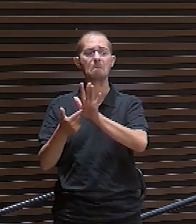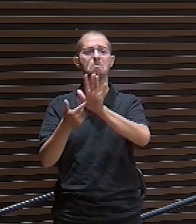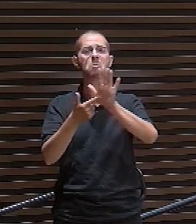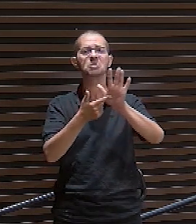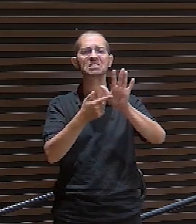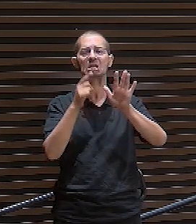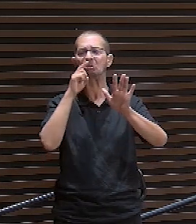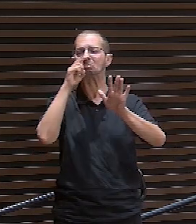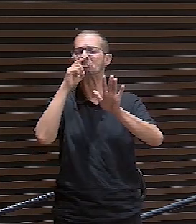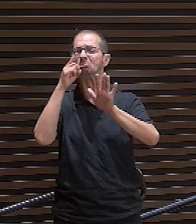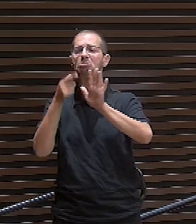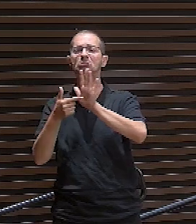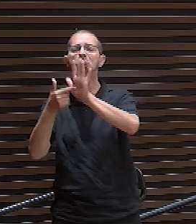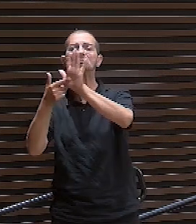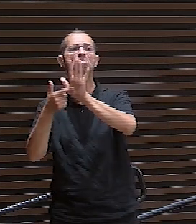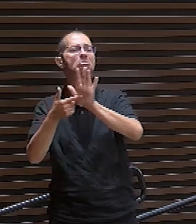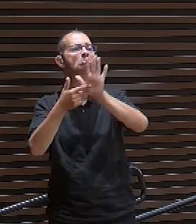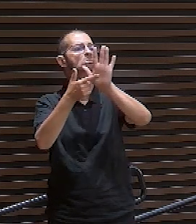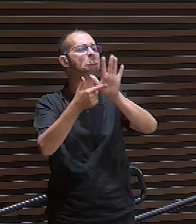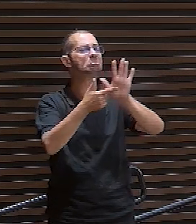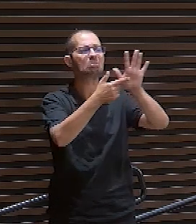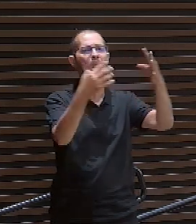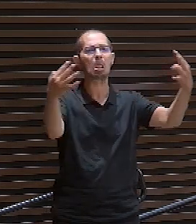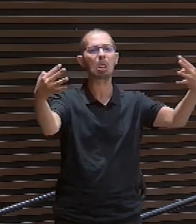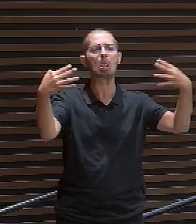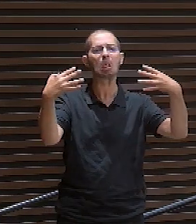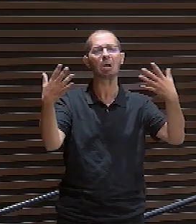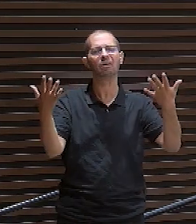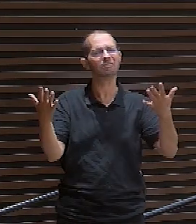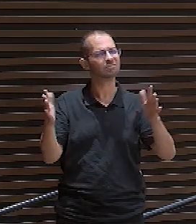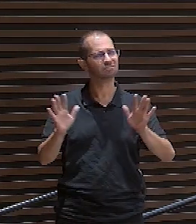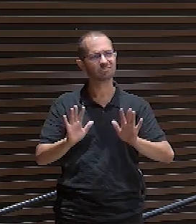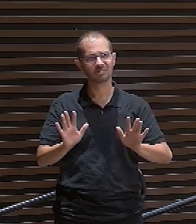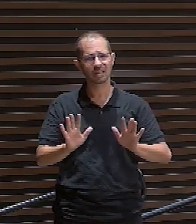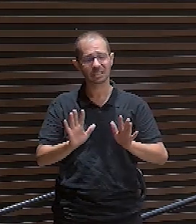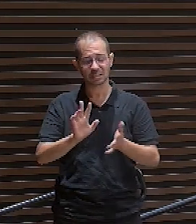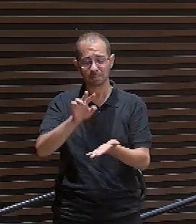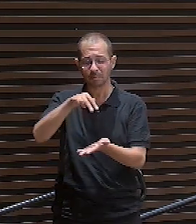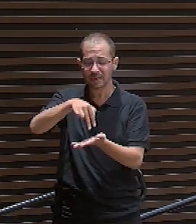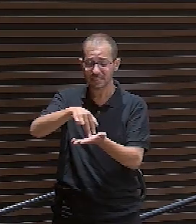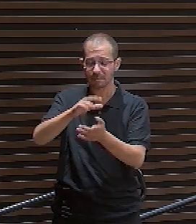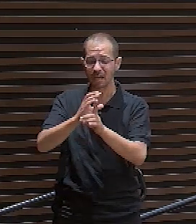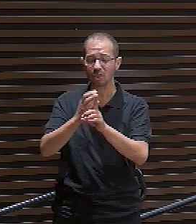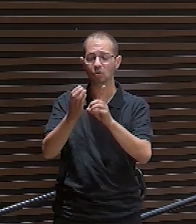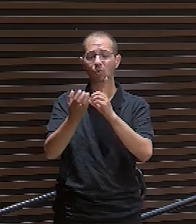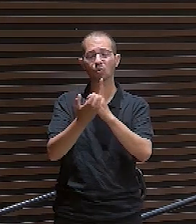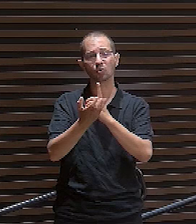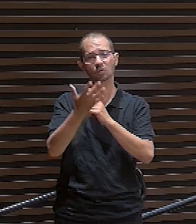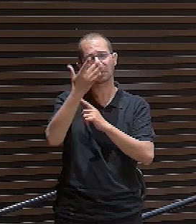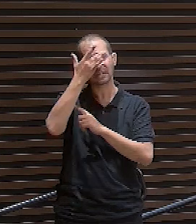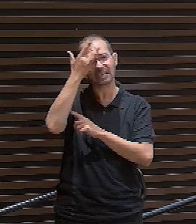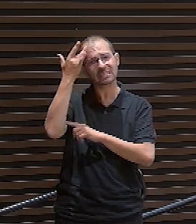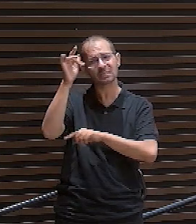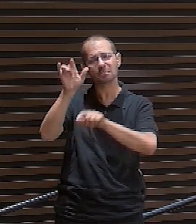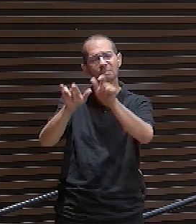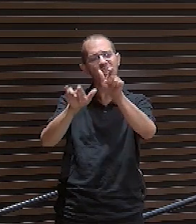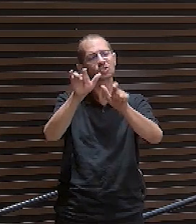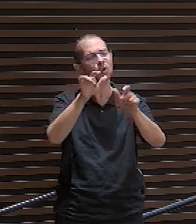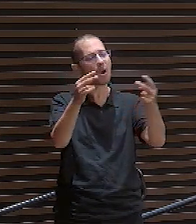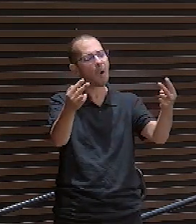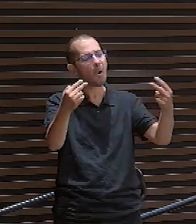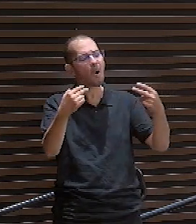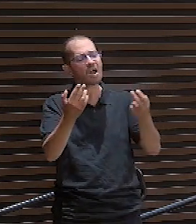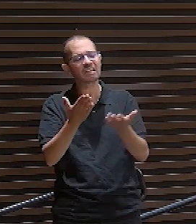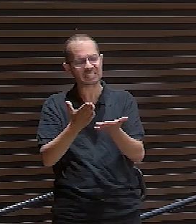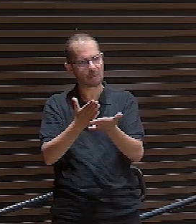exibidores, de participar do culto para que as pessoas nos aprovem e